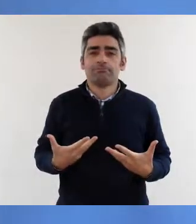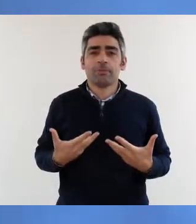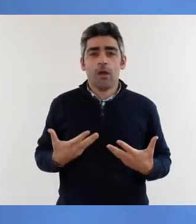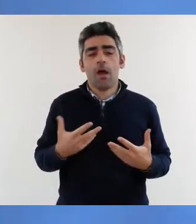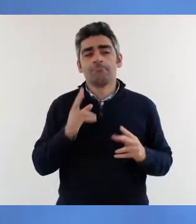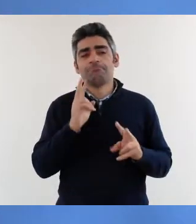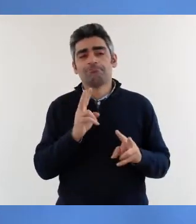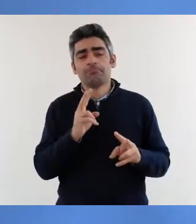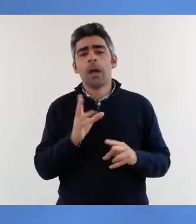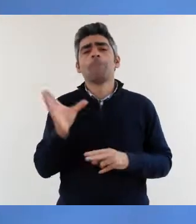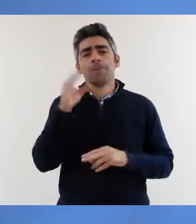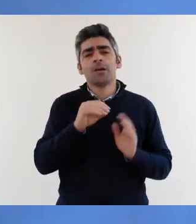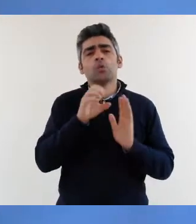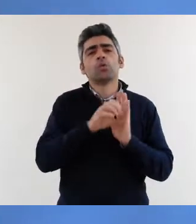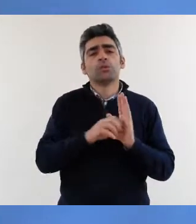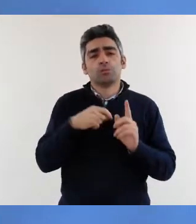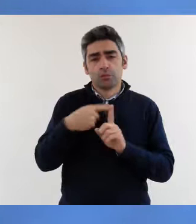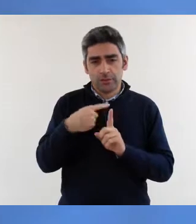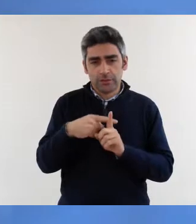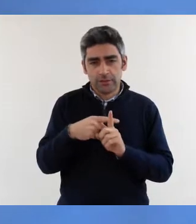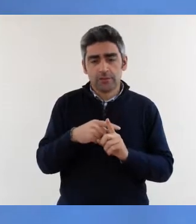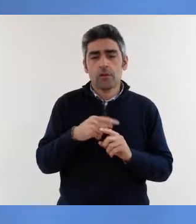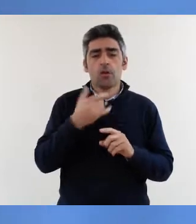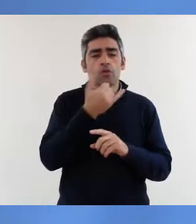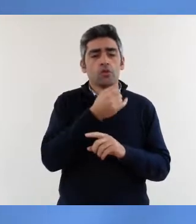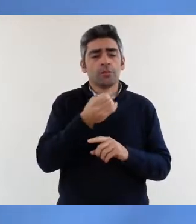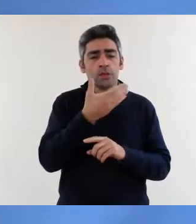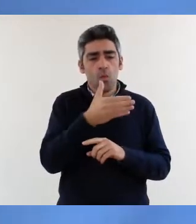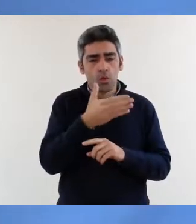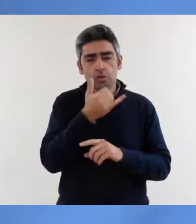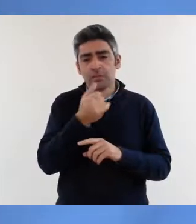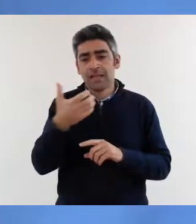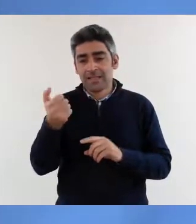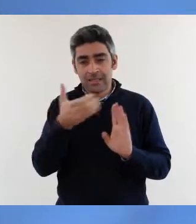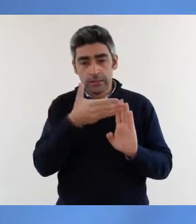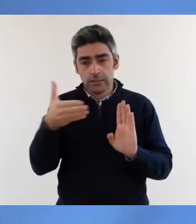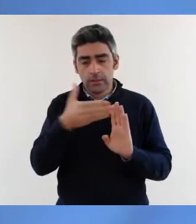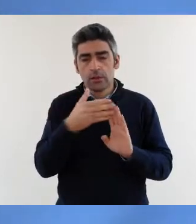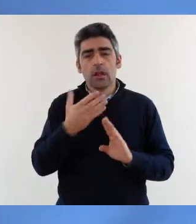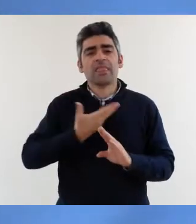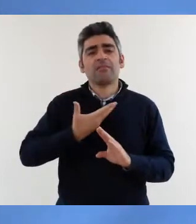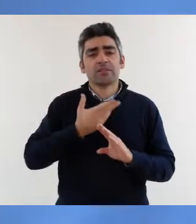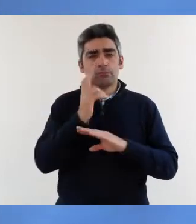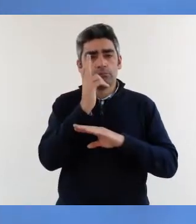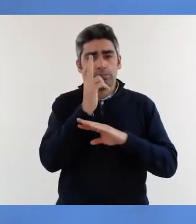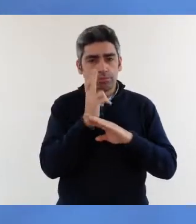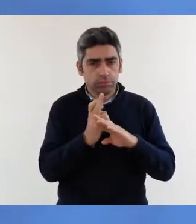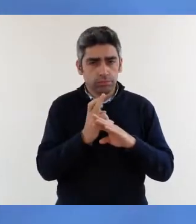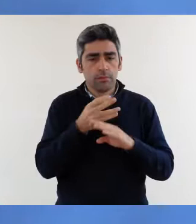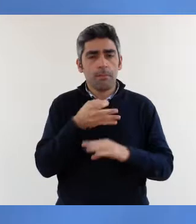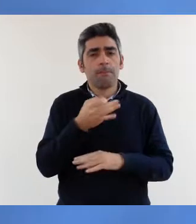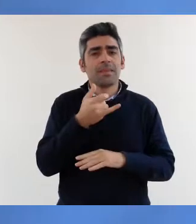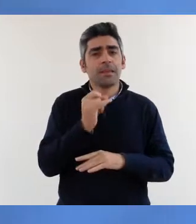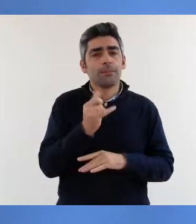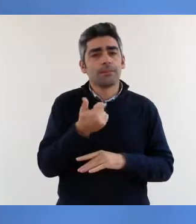hoje mas há mais condições positivas entre 2011 e 2015 foi